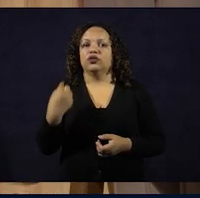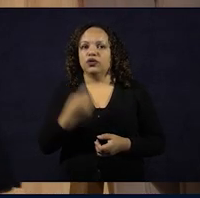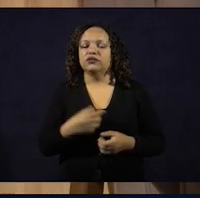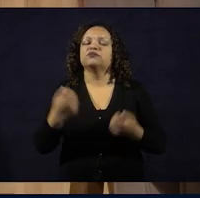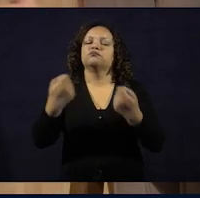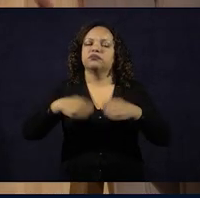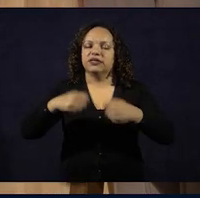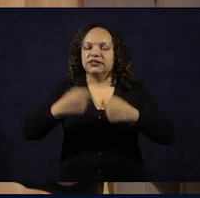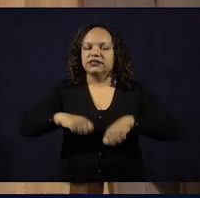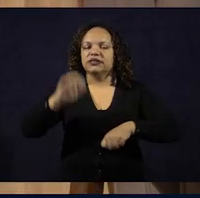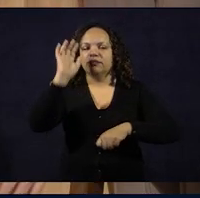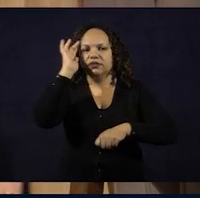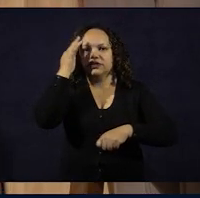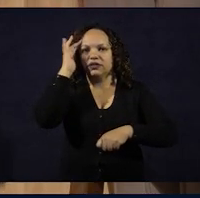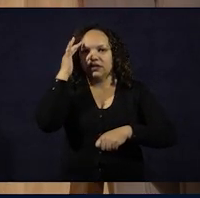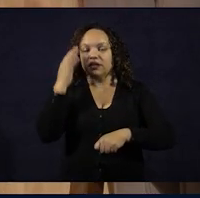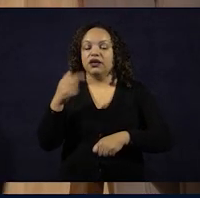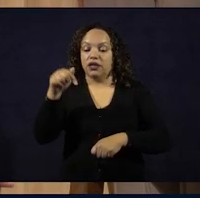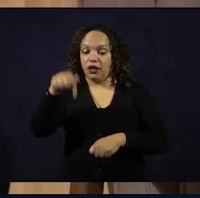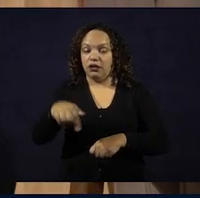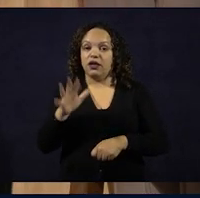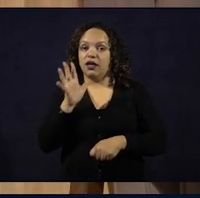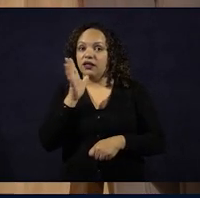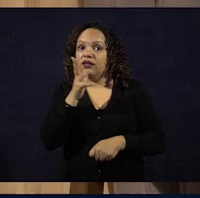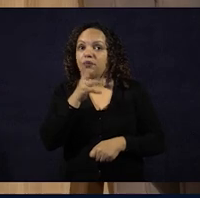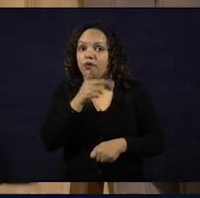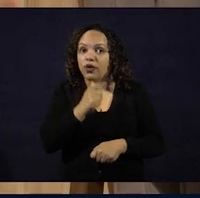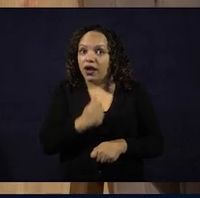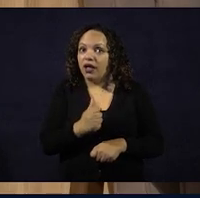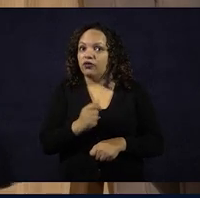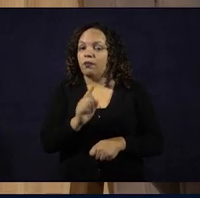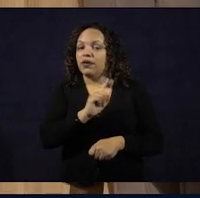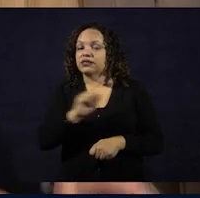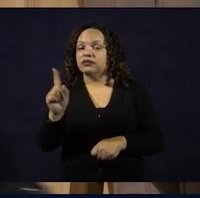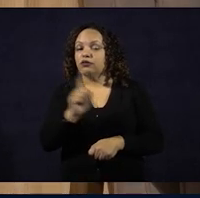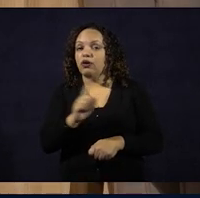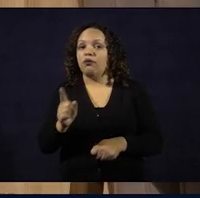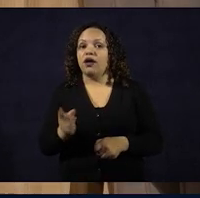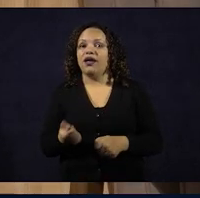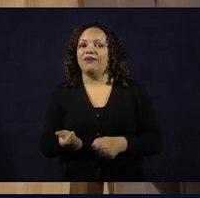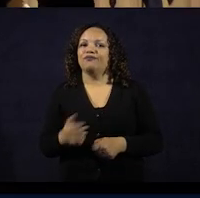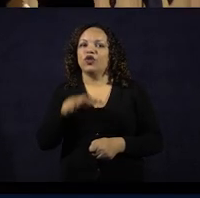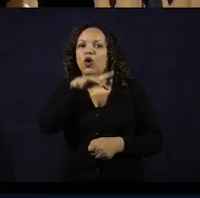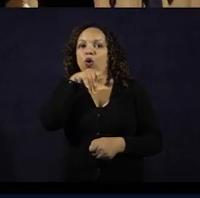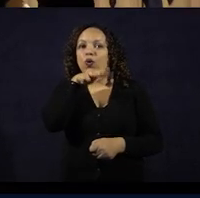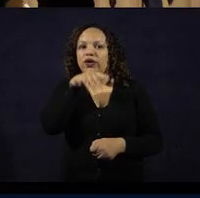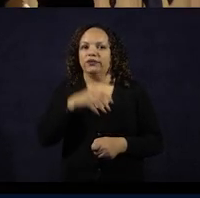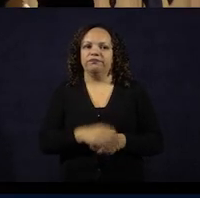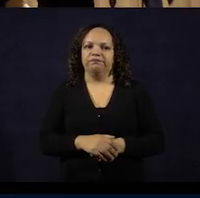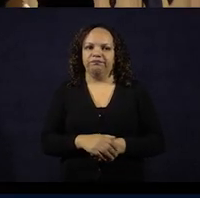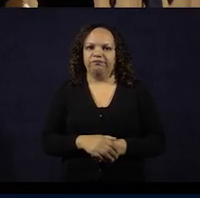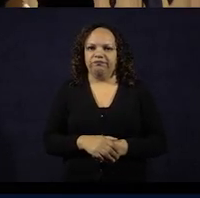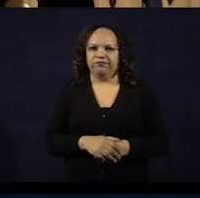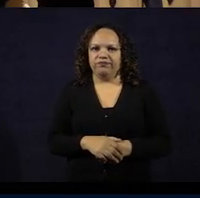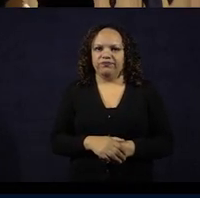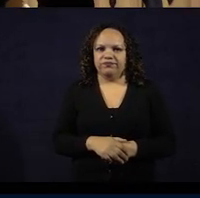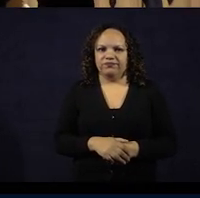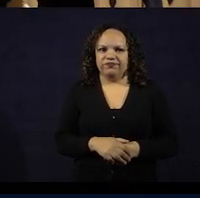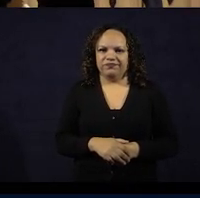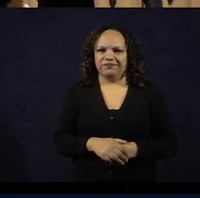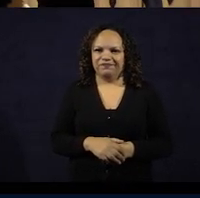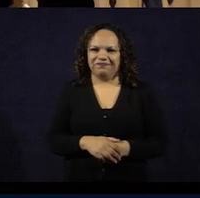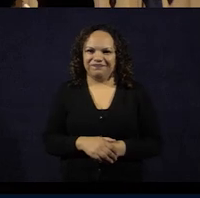a gente vai ter uma edificação mais demorada e que não é ruim né porque a gente vai ter uma transição muito bacanasta